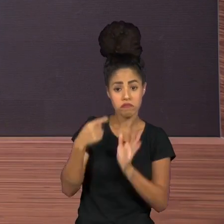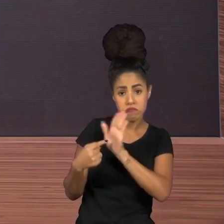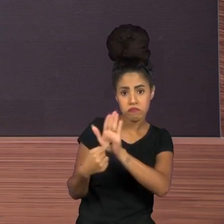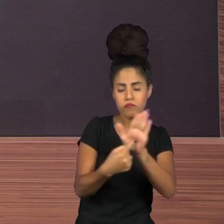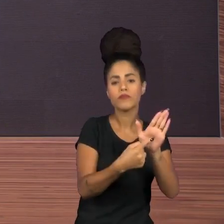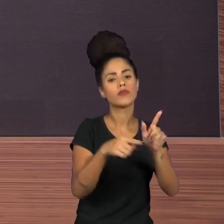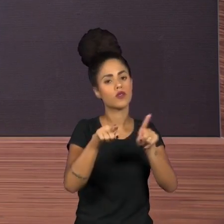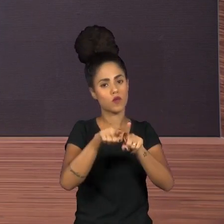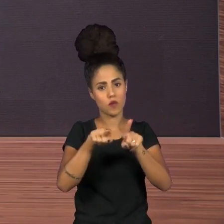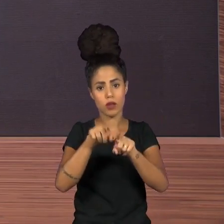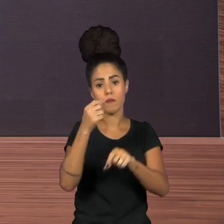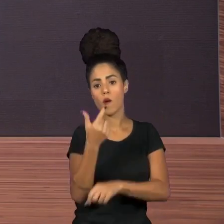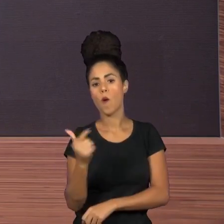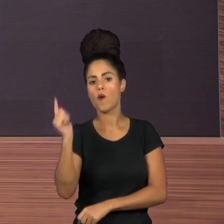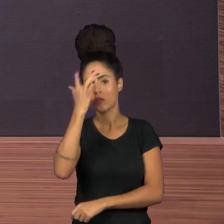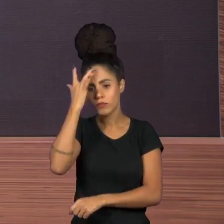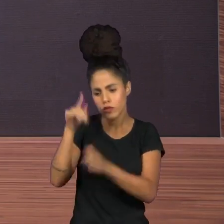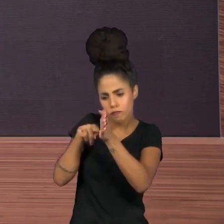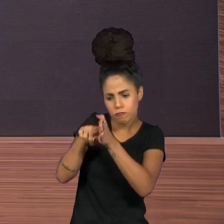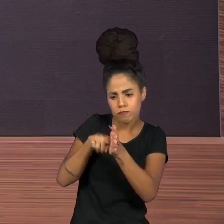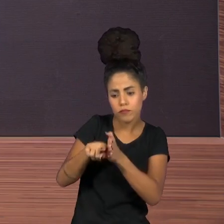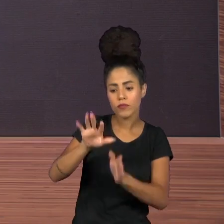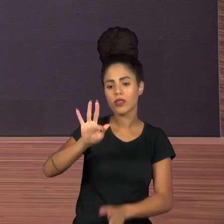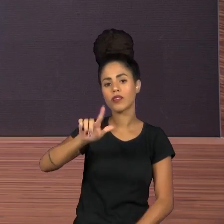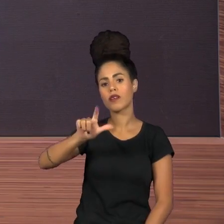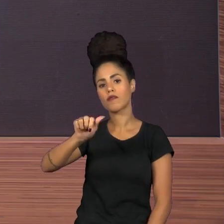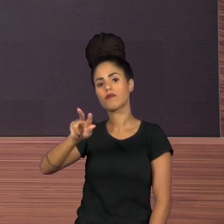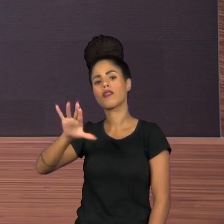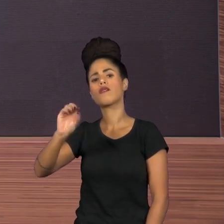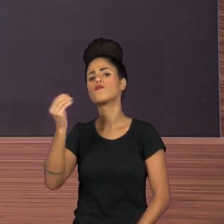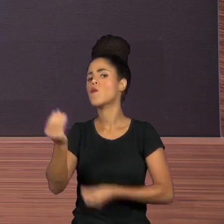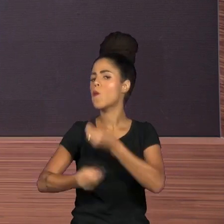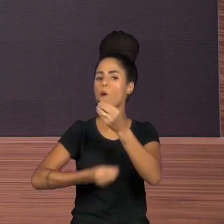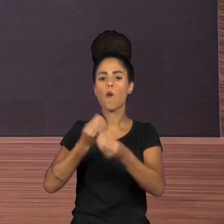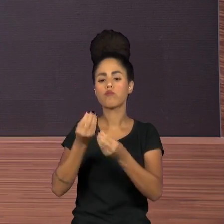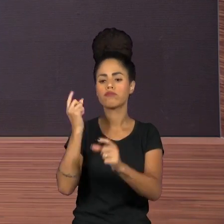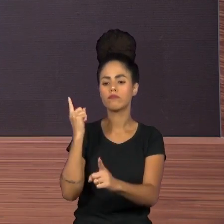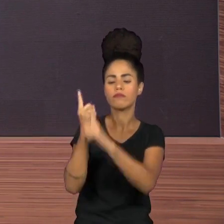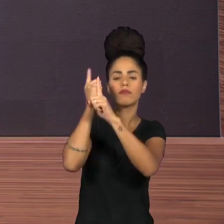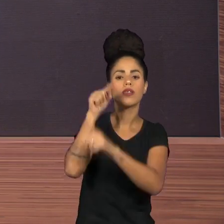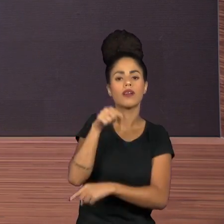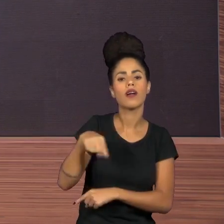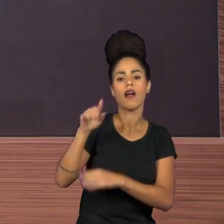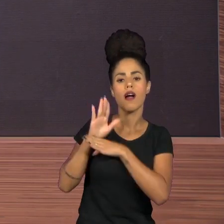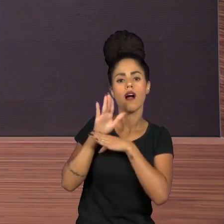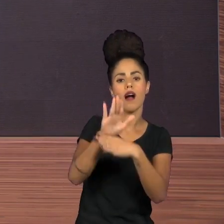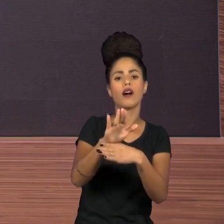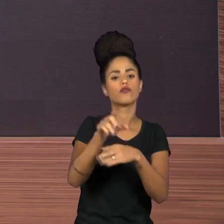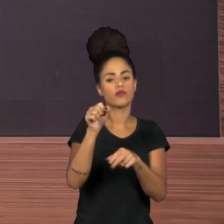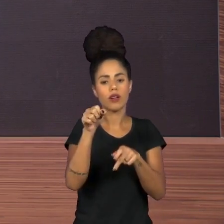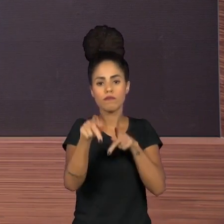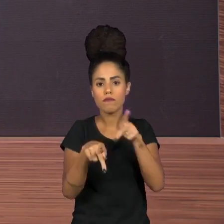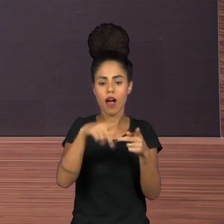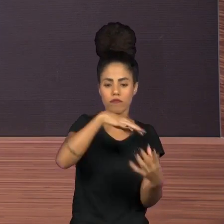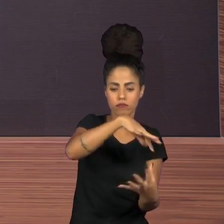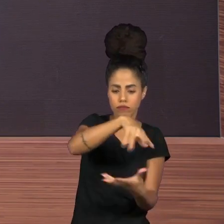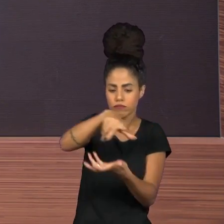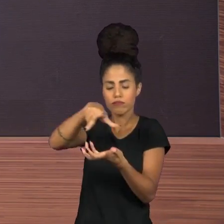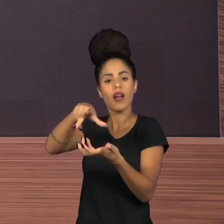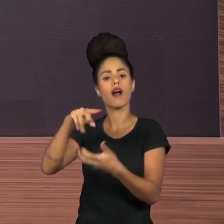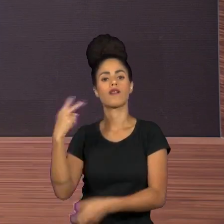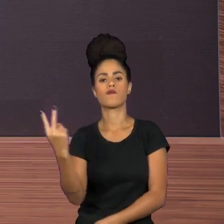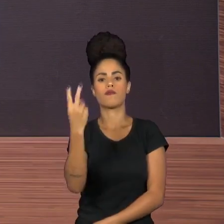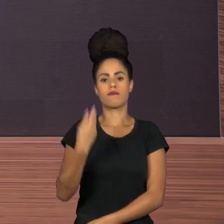astrofísico Flávio Alarsa explica como as descobertas do cosmos podem ajudar a humanidade a valorizar a vida